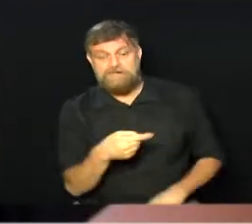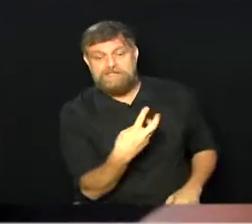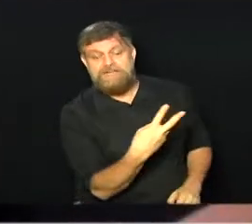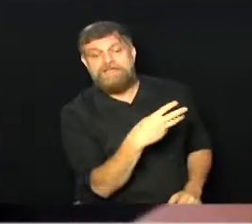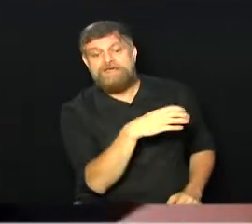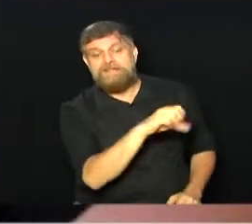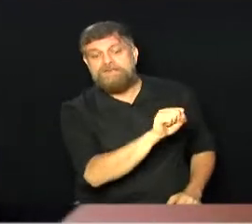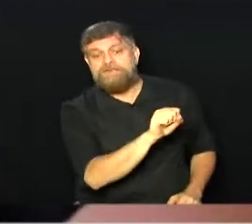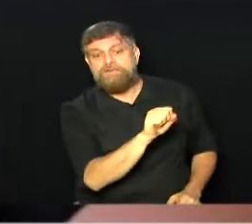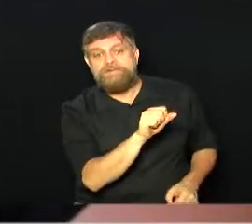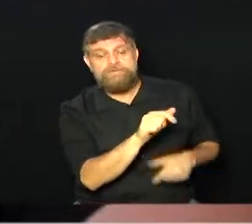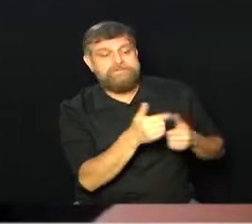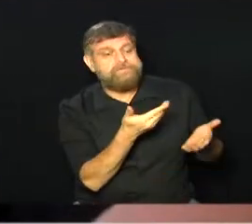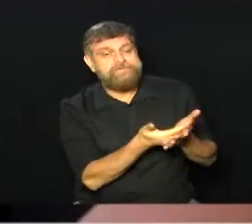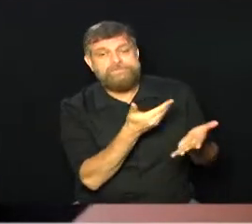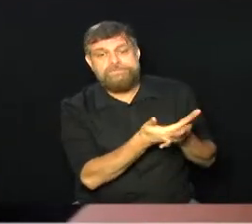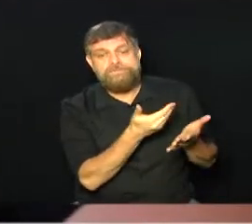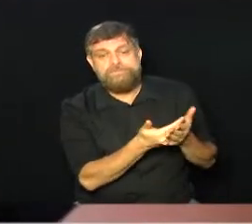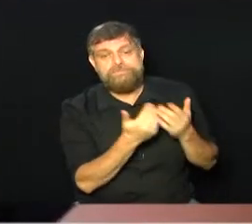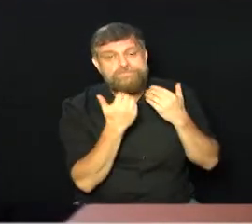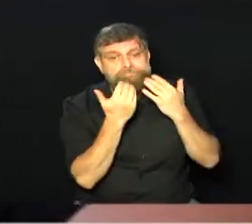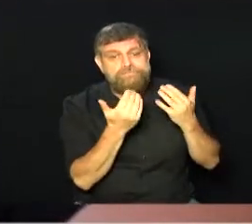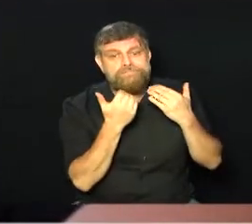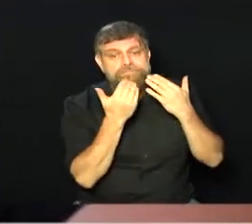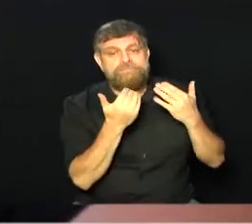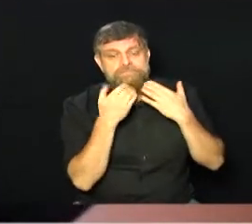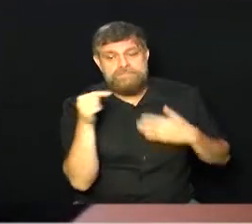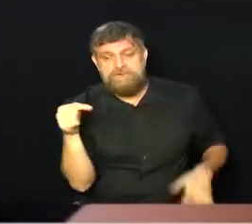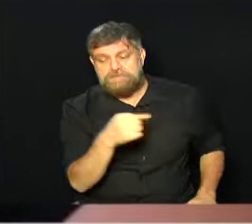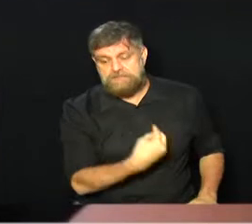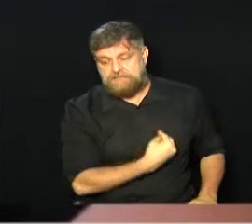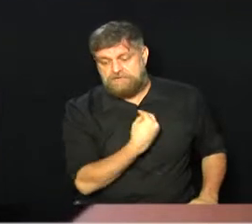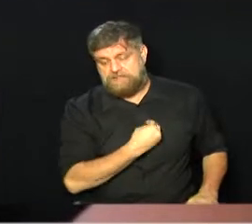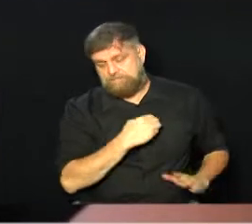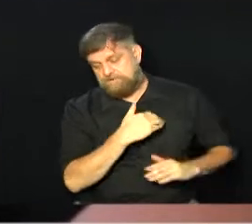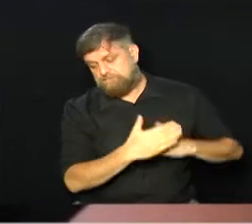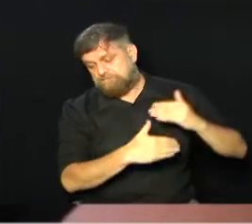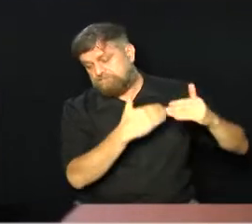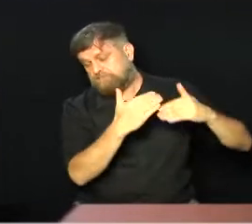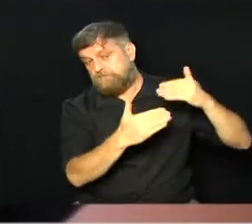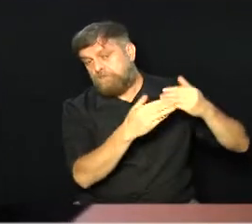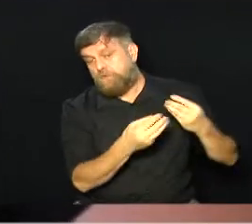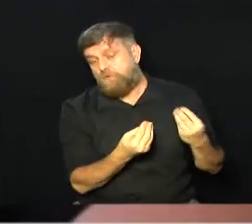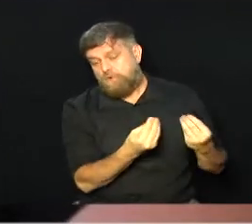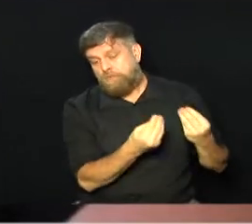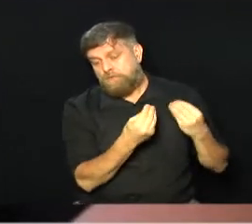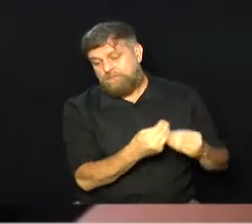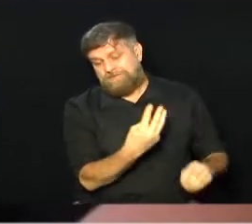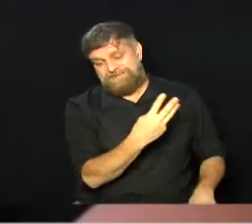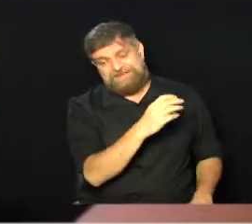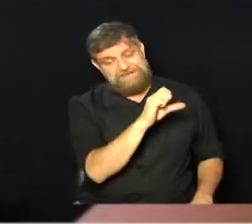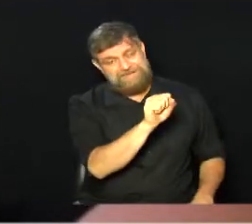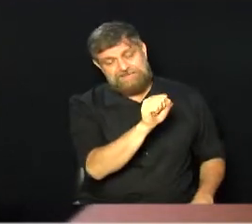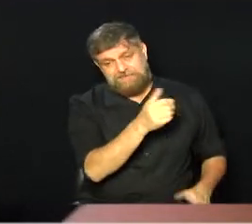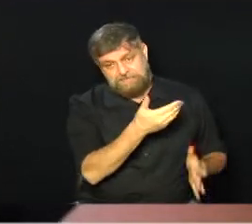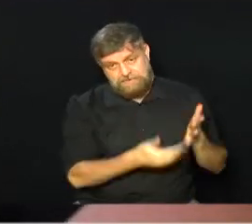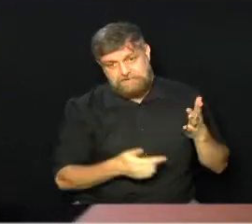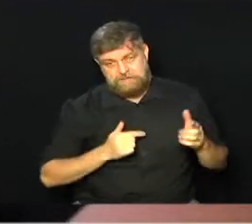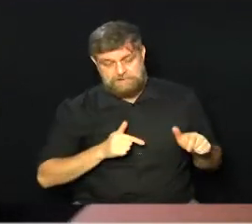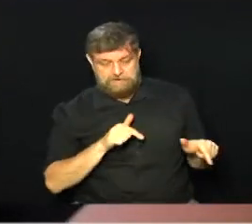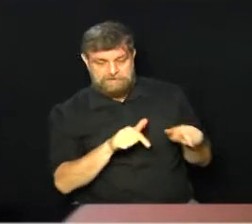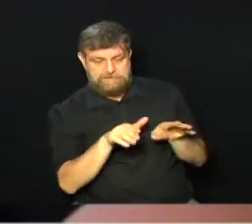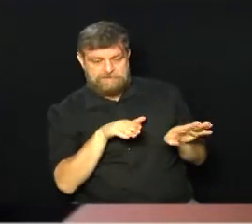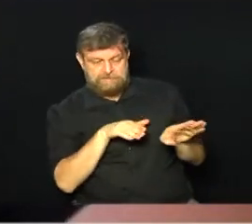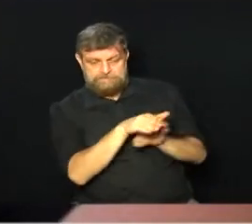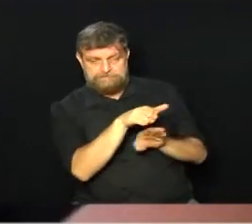com estudo, não estão preocupados com o seu desenvolvimento, com o seu pós-carreira. Então, é uma coisa que eu procuro trabalhar também, além do